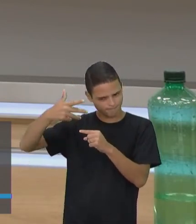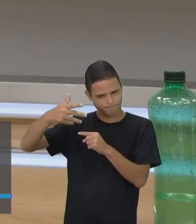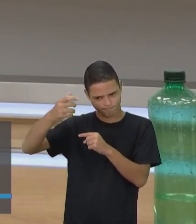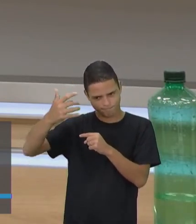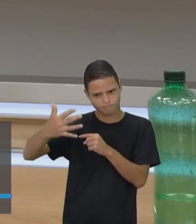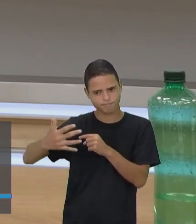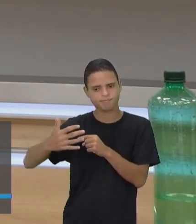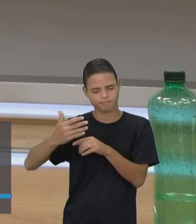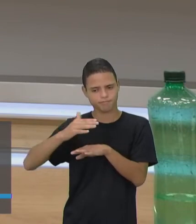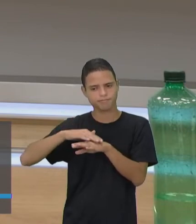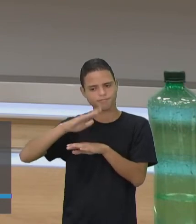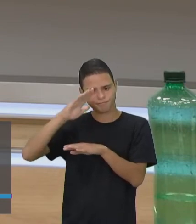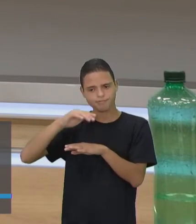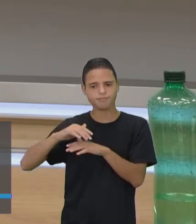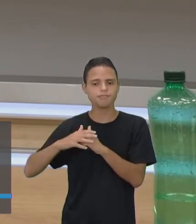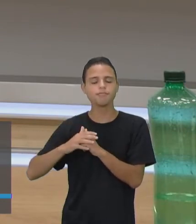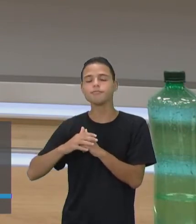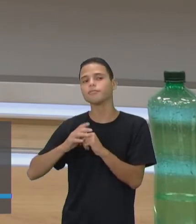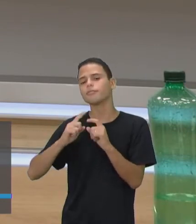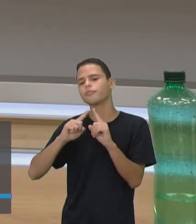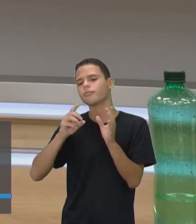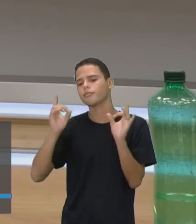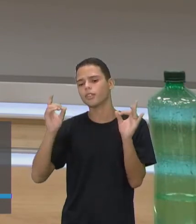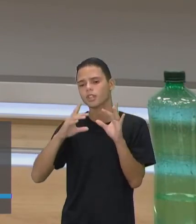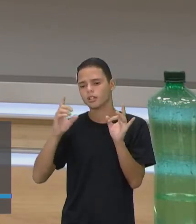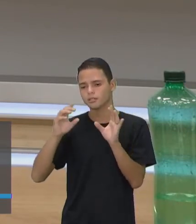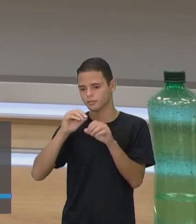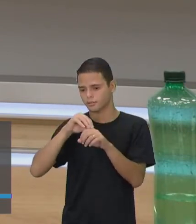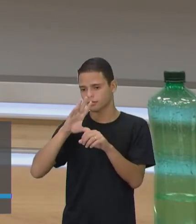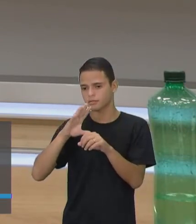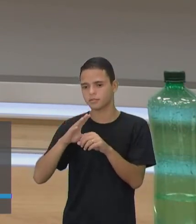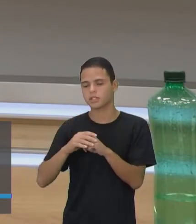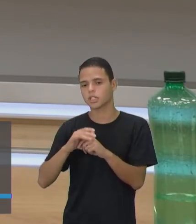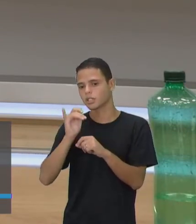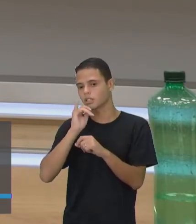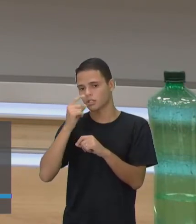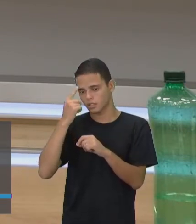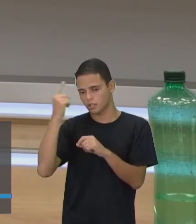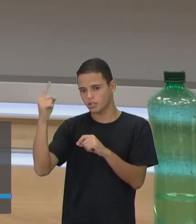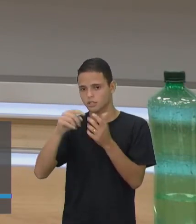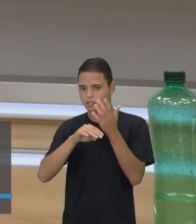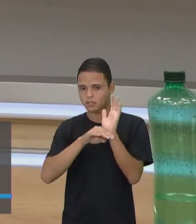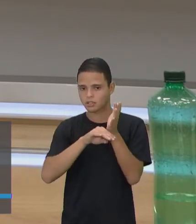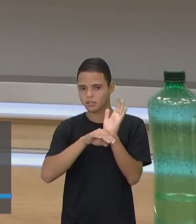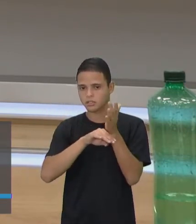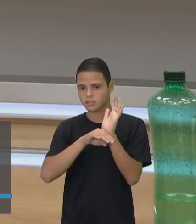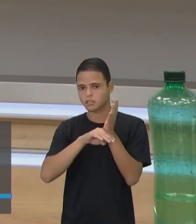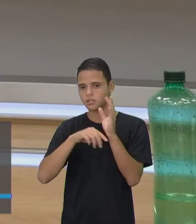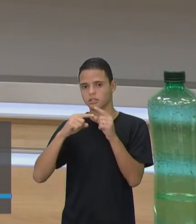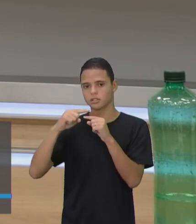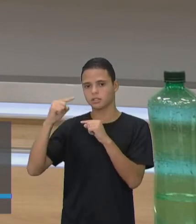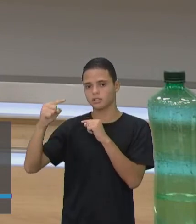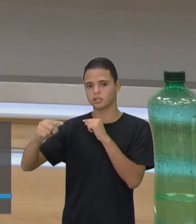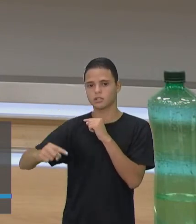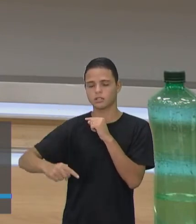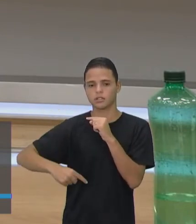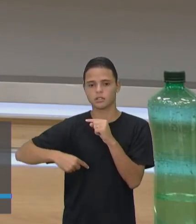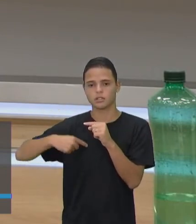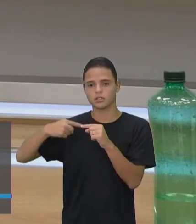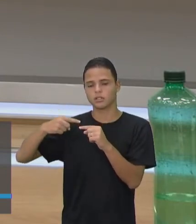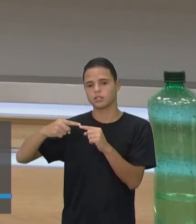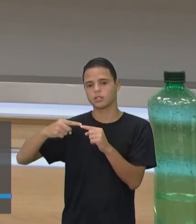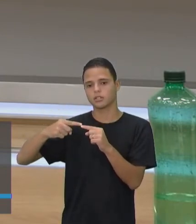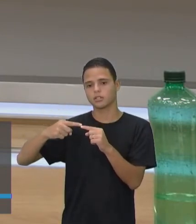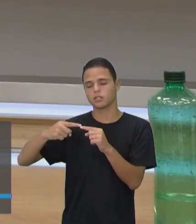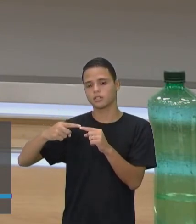aquele spoiler, um ciclo, ele não tem fim. Então, quando você pensa lá no Rei Leão, que ele falou, o ciclo sem fim, desculpa, ele